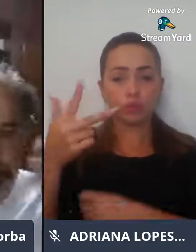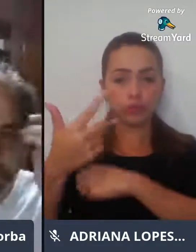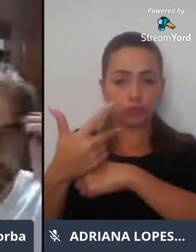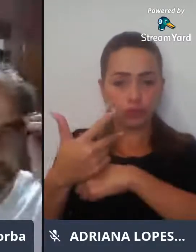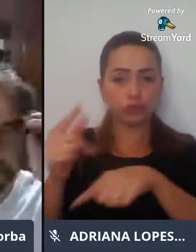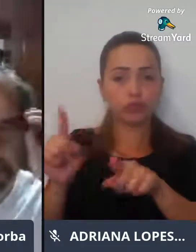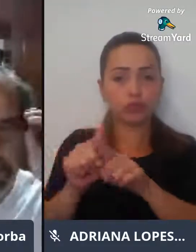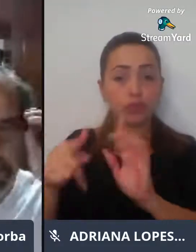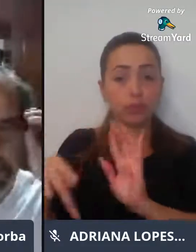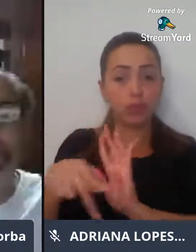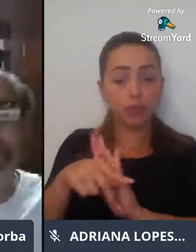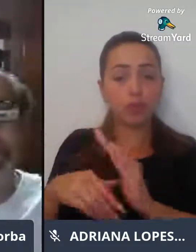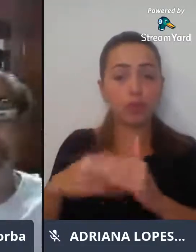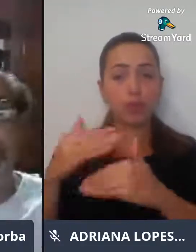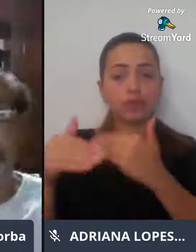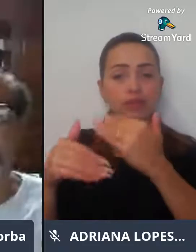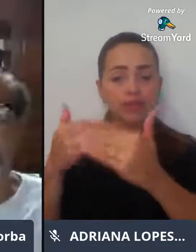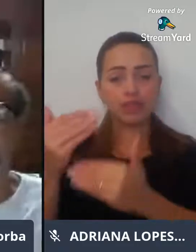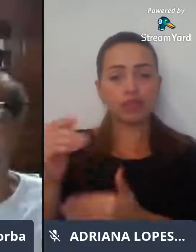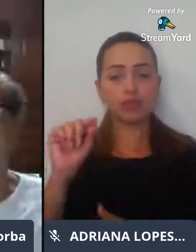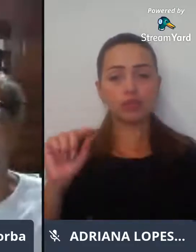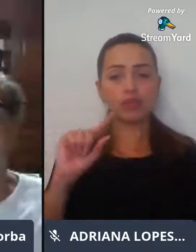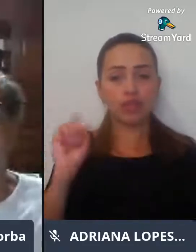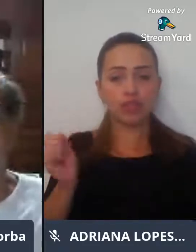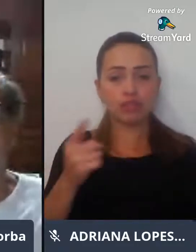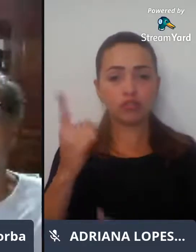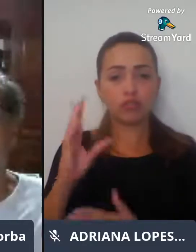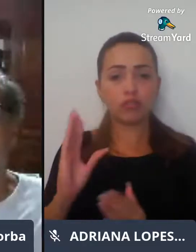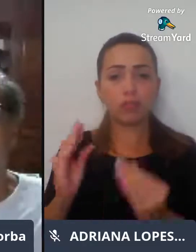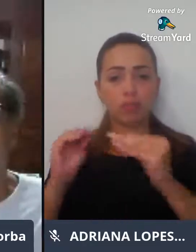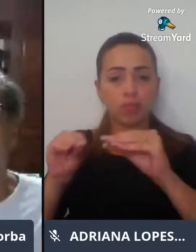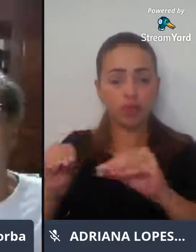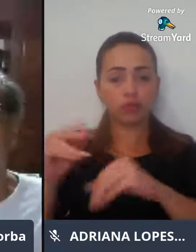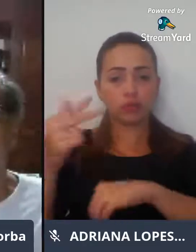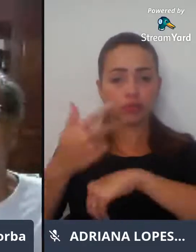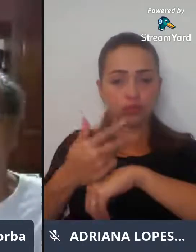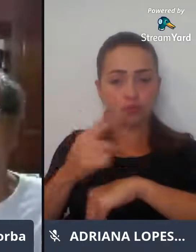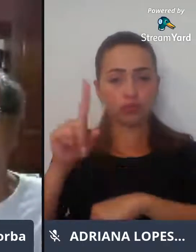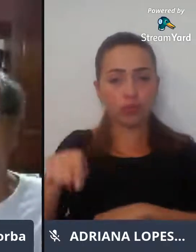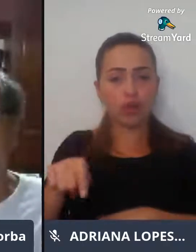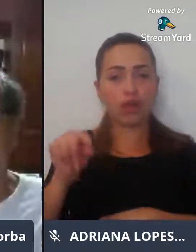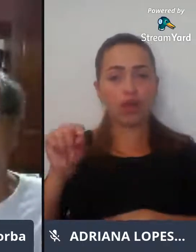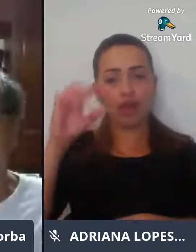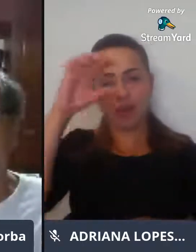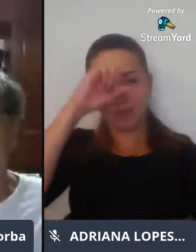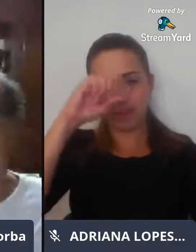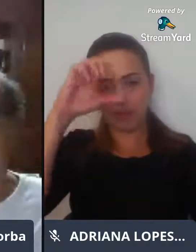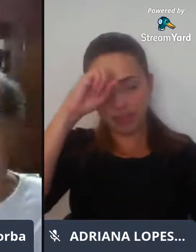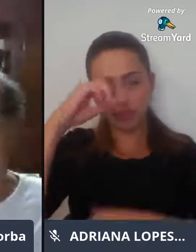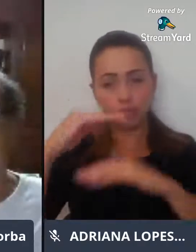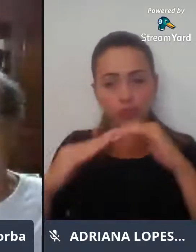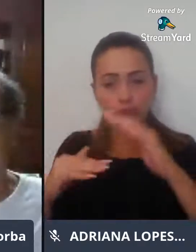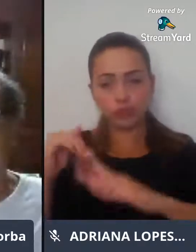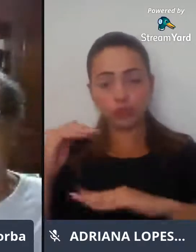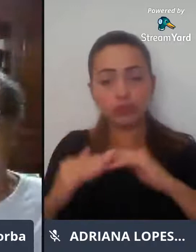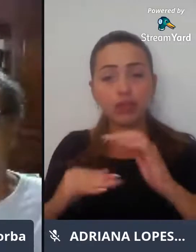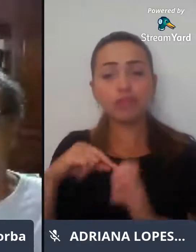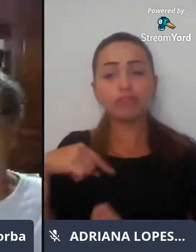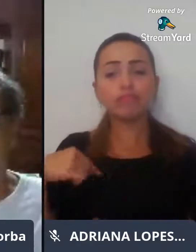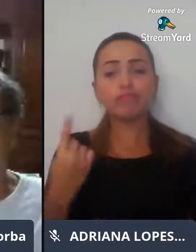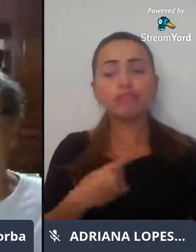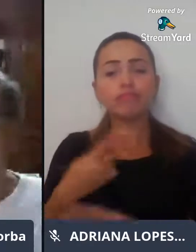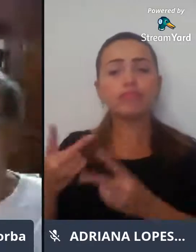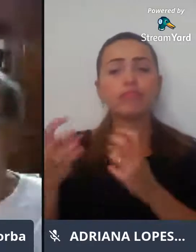como o próprio processo no qual a gente insere o vídeo, né, que são as tarefas de aprendizagem profissional, a gente tem